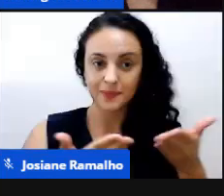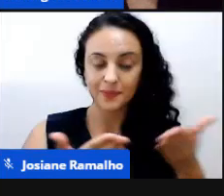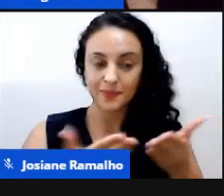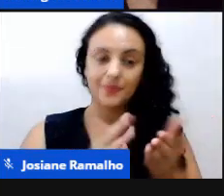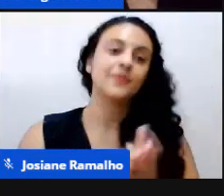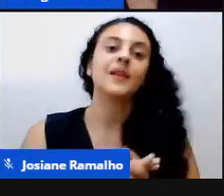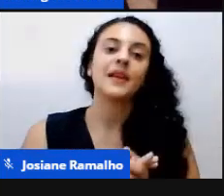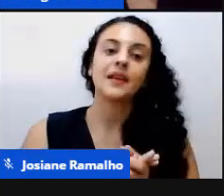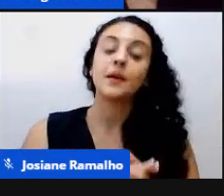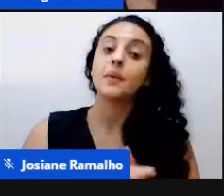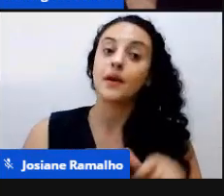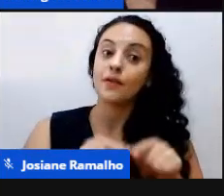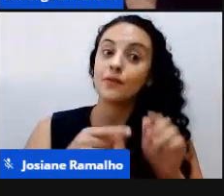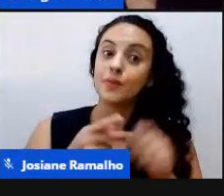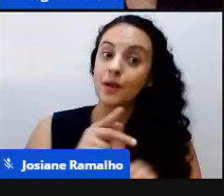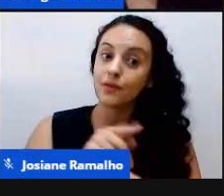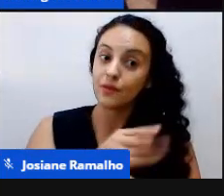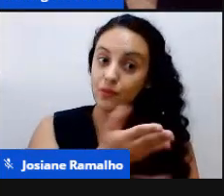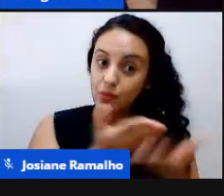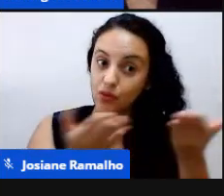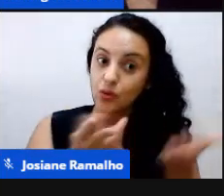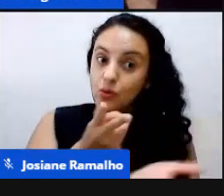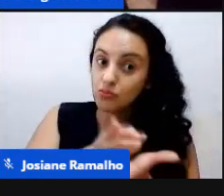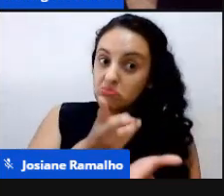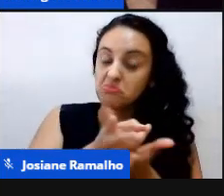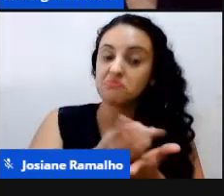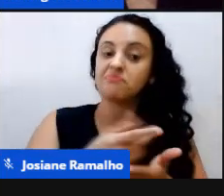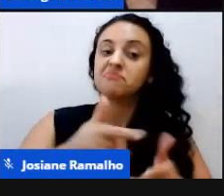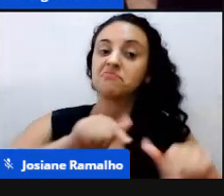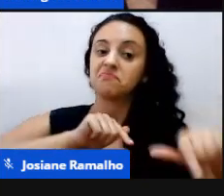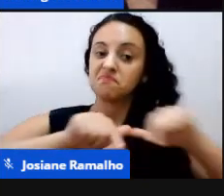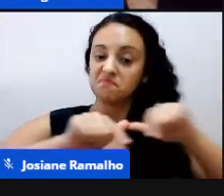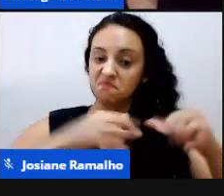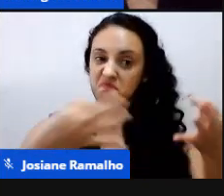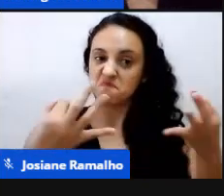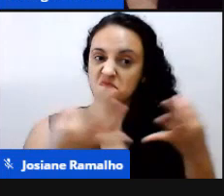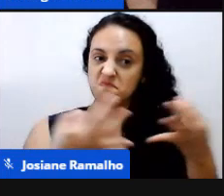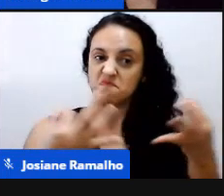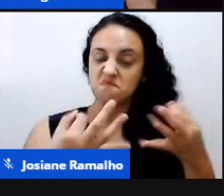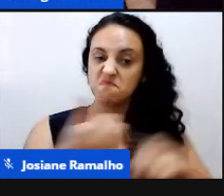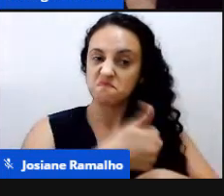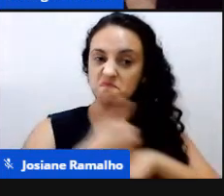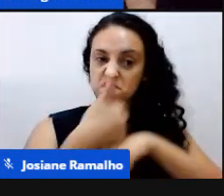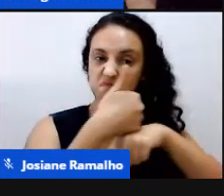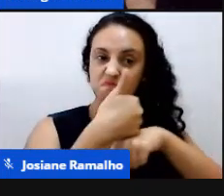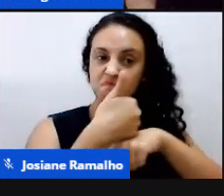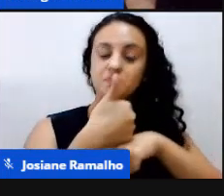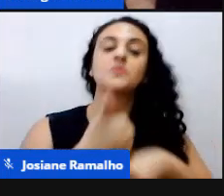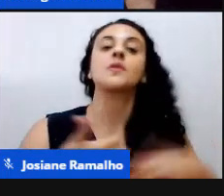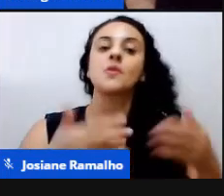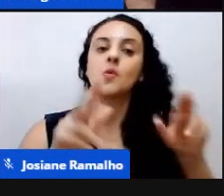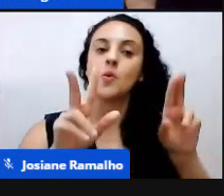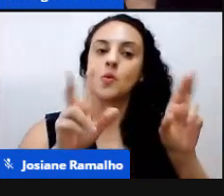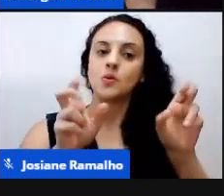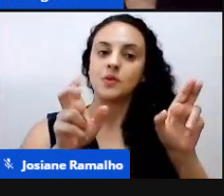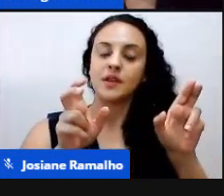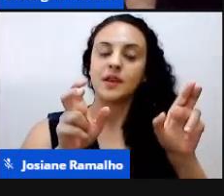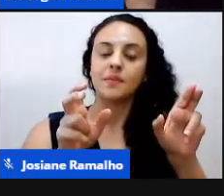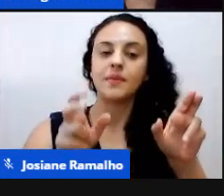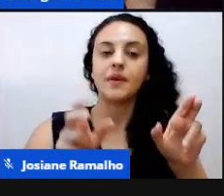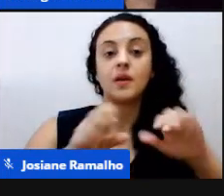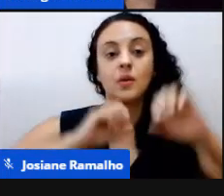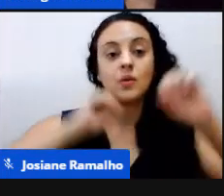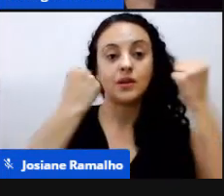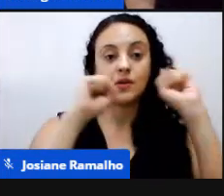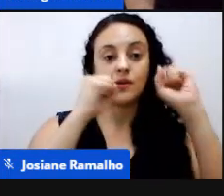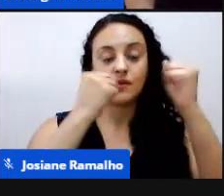continuem trabalhando com essa forma de excelência que vocês estão, tá bom? Então, o nosso tema é educação física na educação infantil